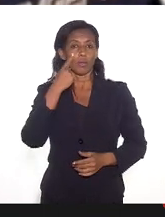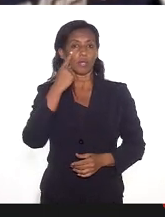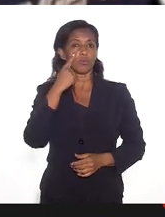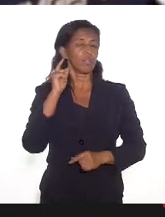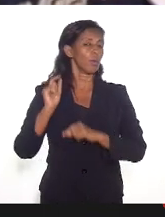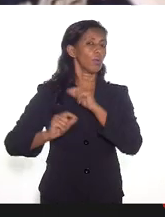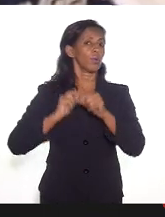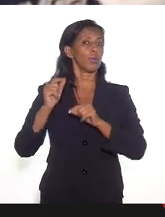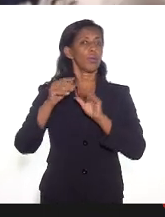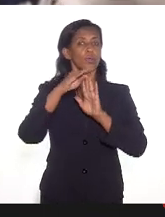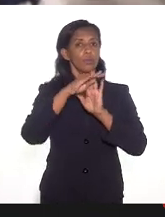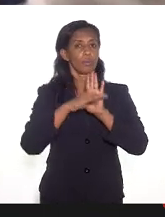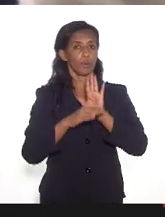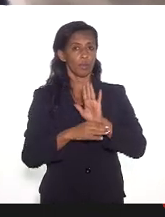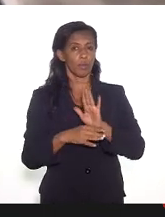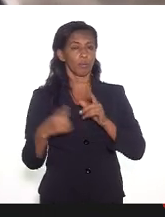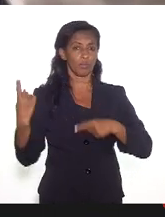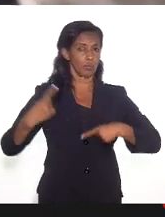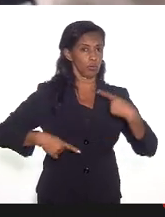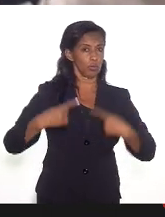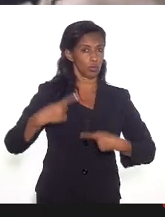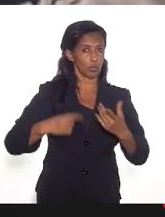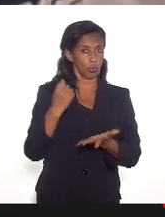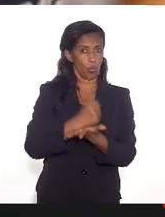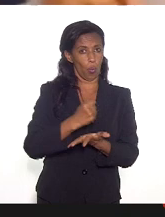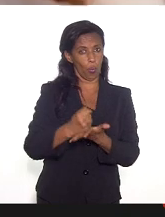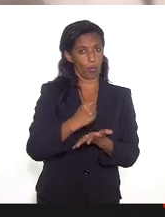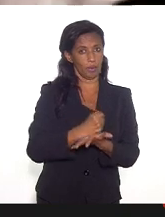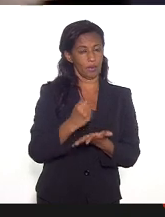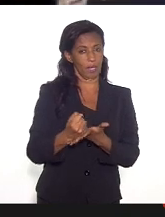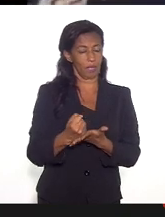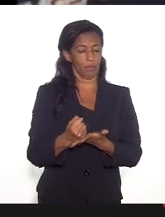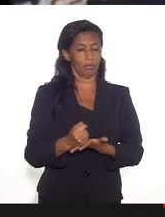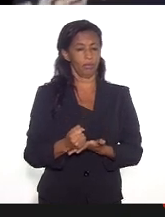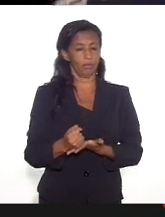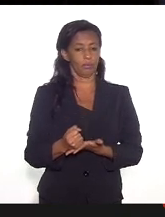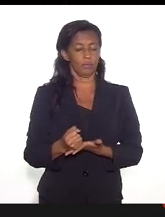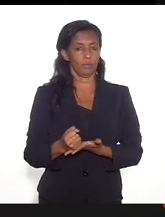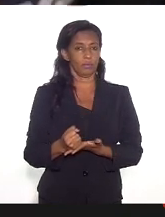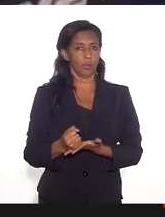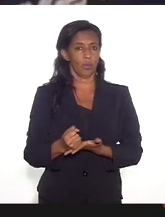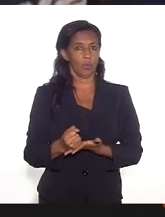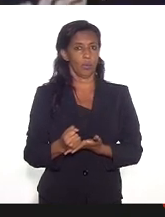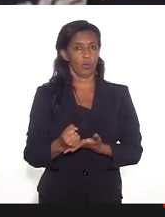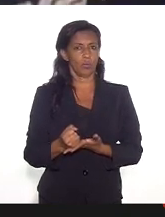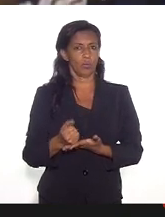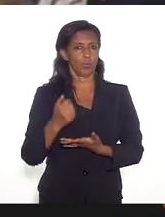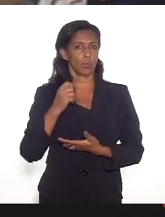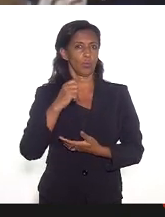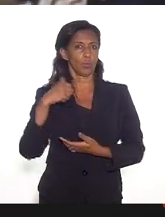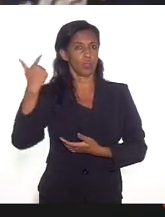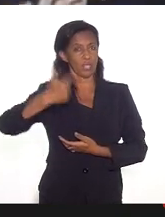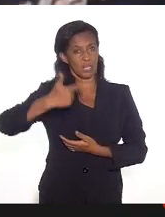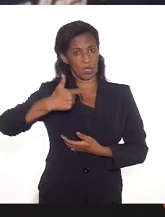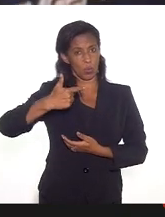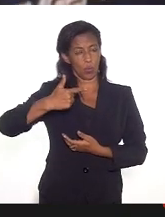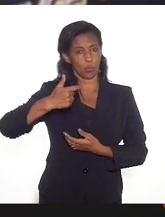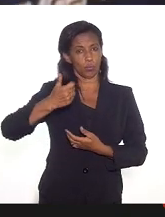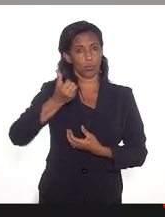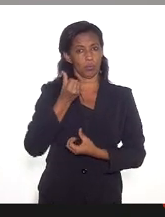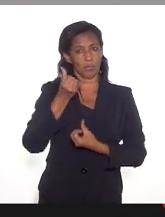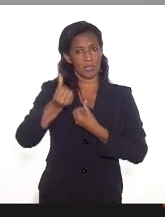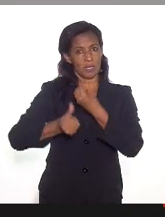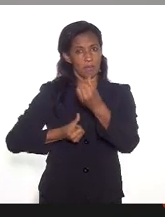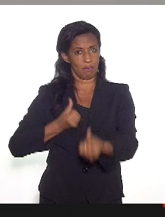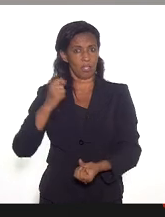programa, que nós devemos discutir o contrato no segundo semestre deste ano, assinar o contrato